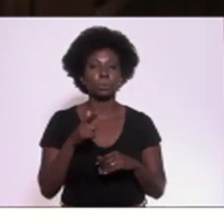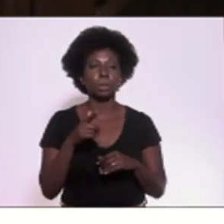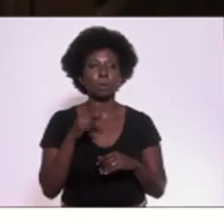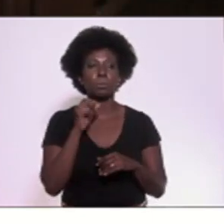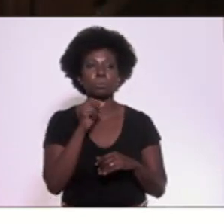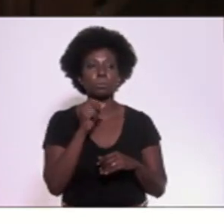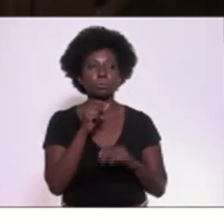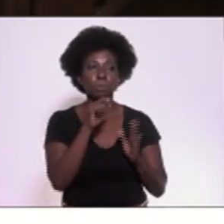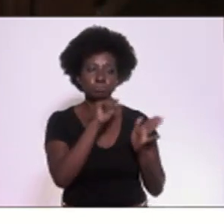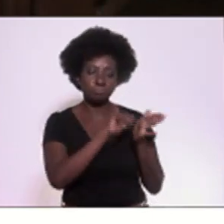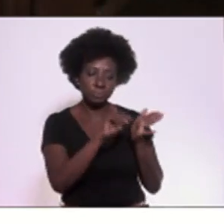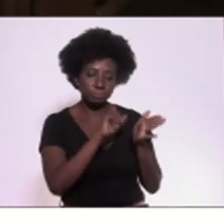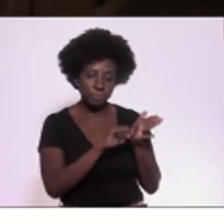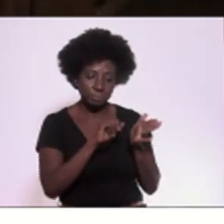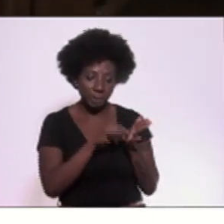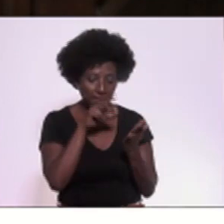Velhos.